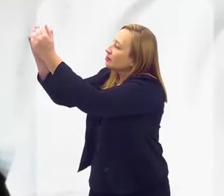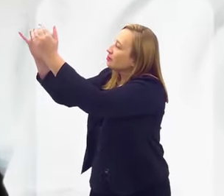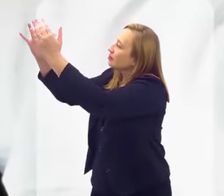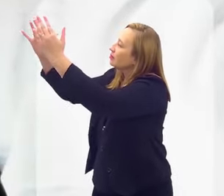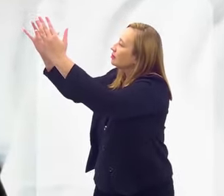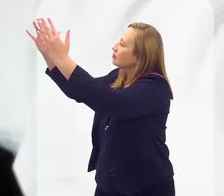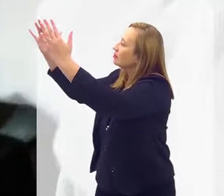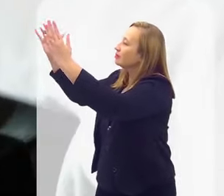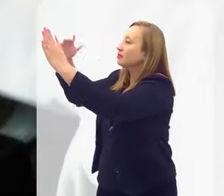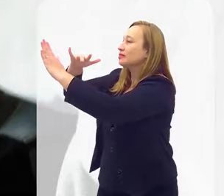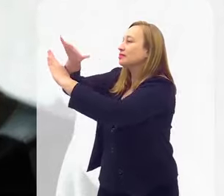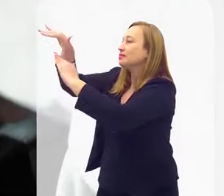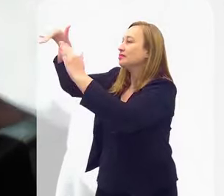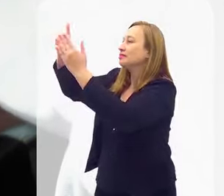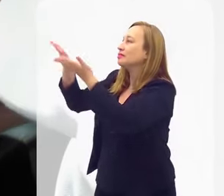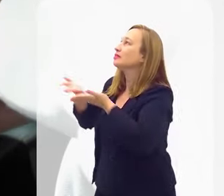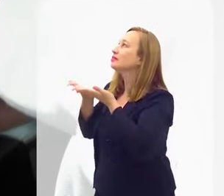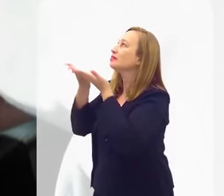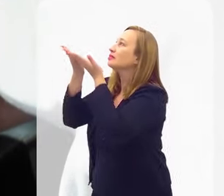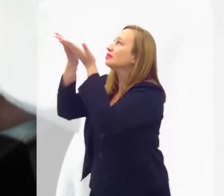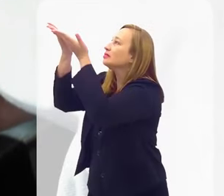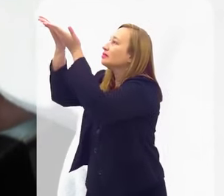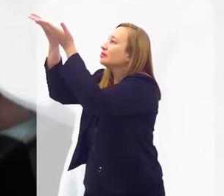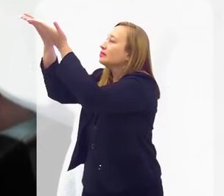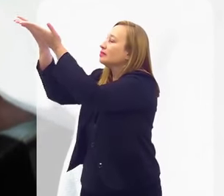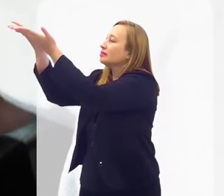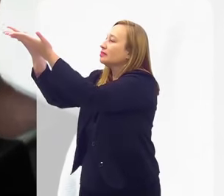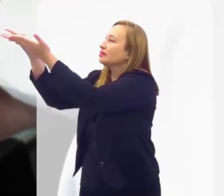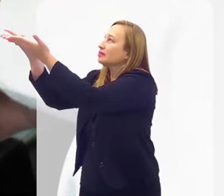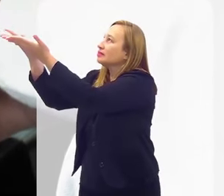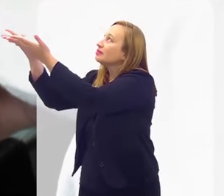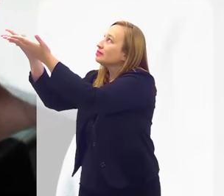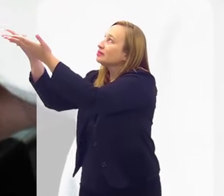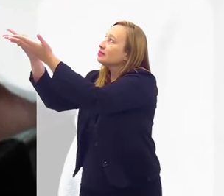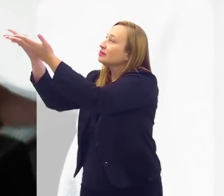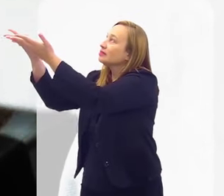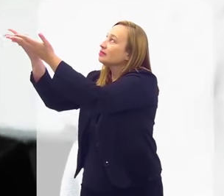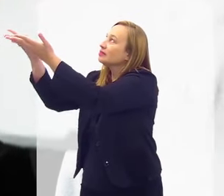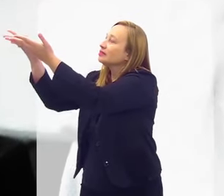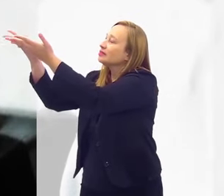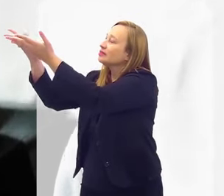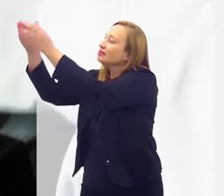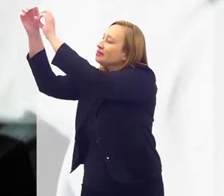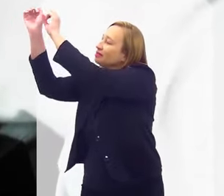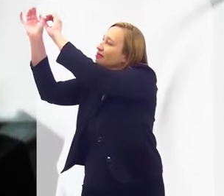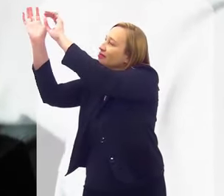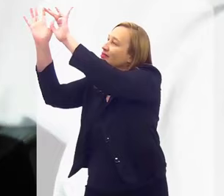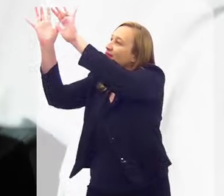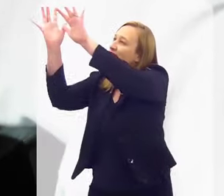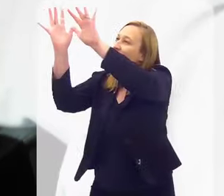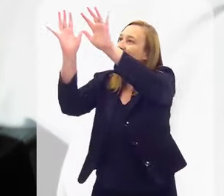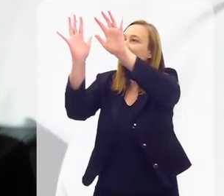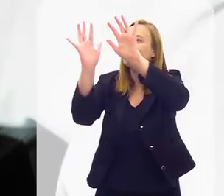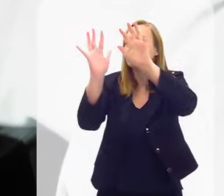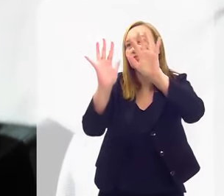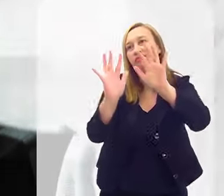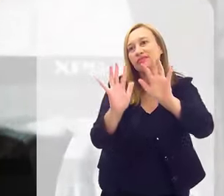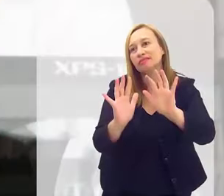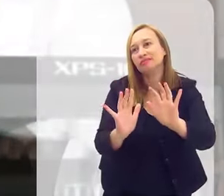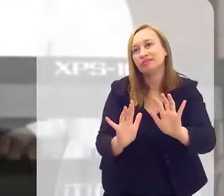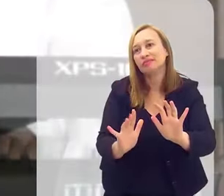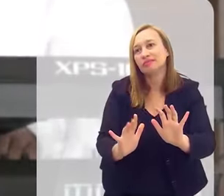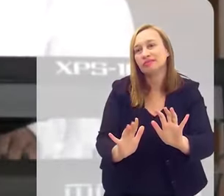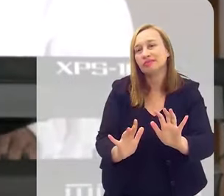Deus toda a glória pelas B